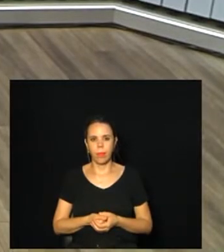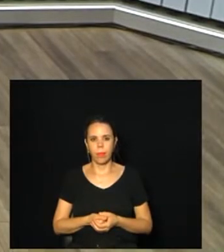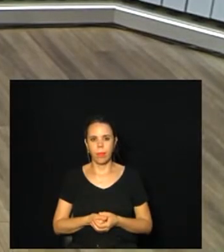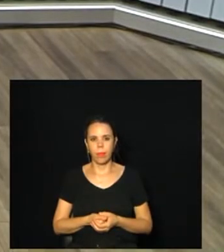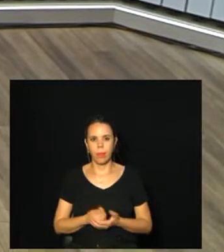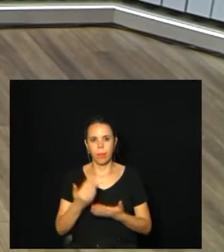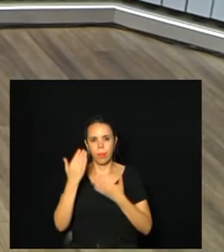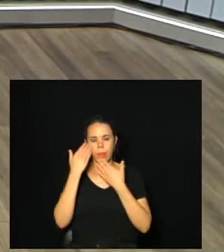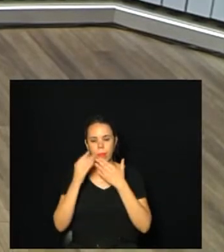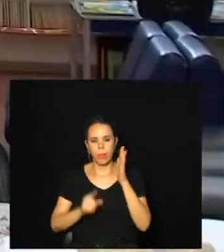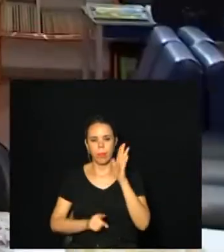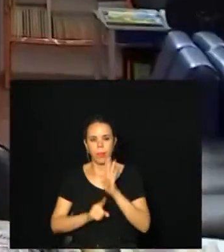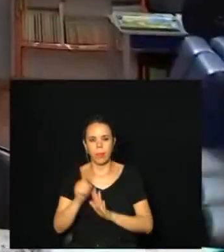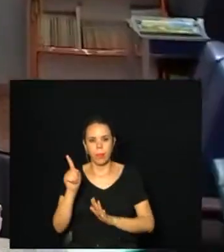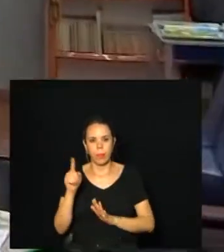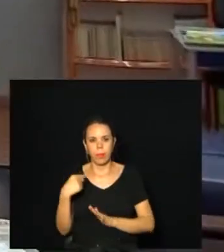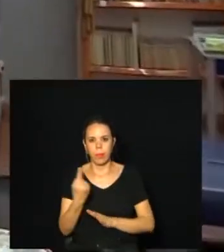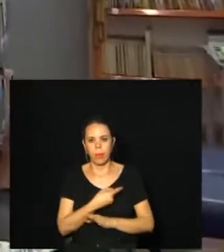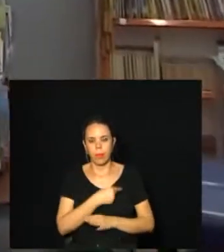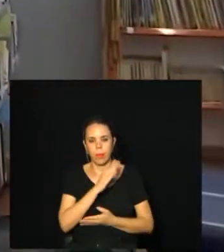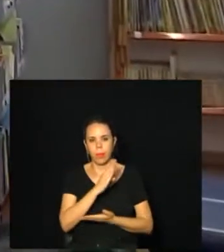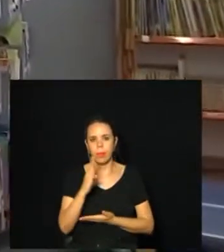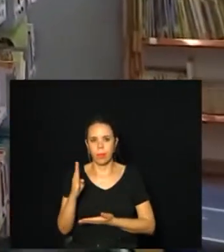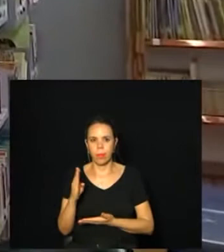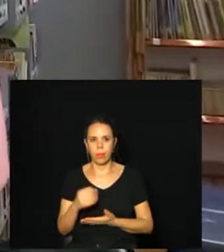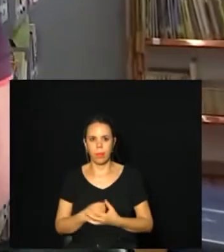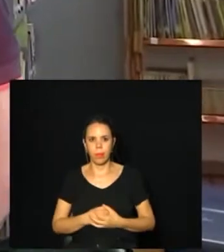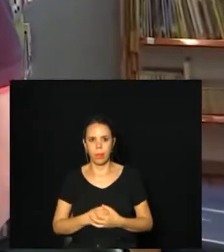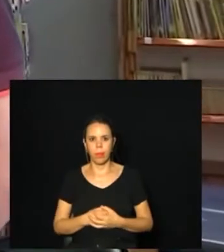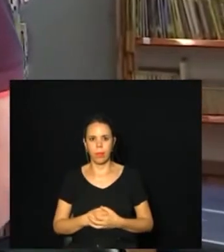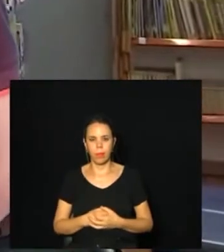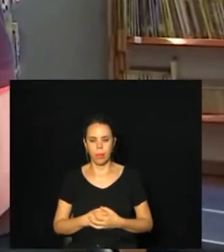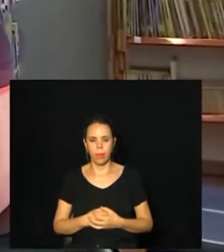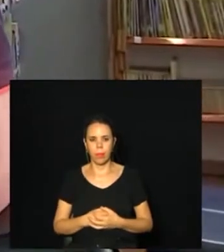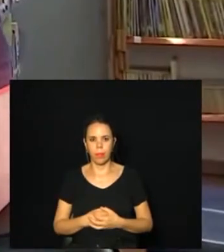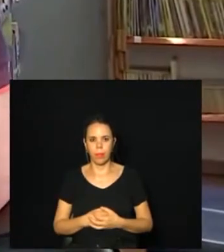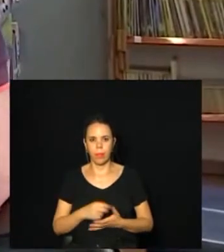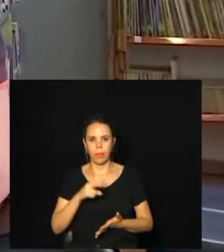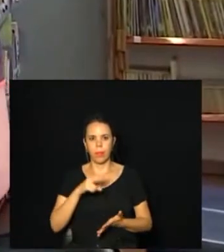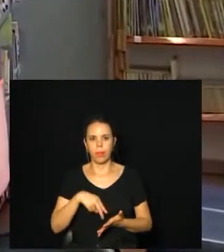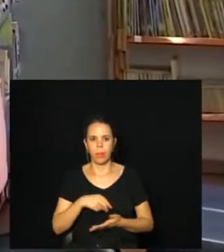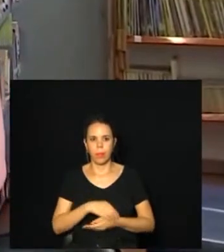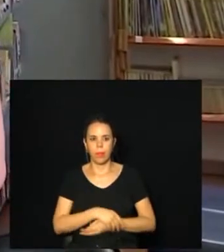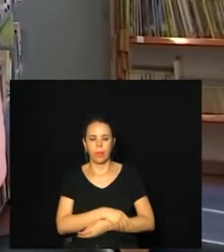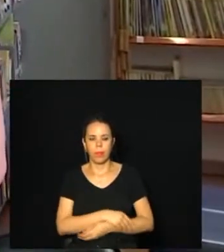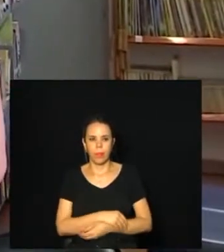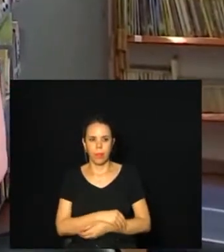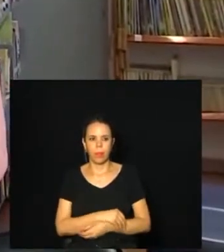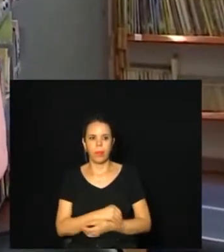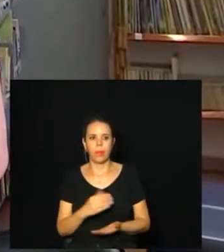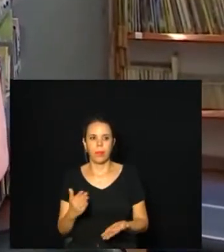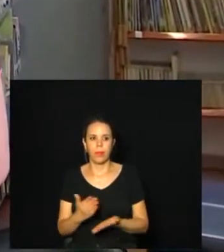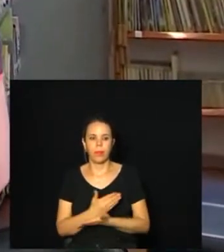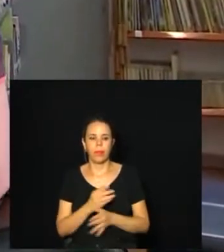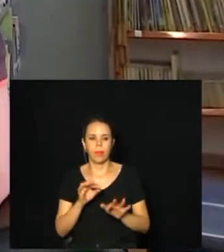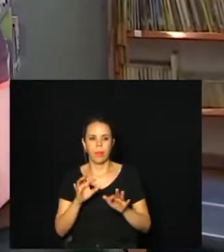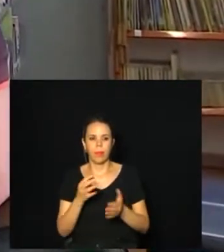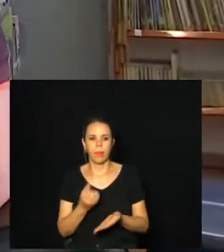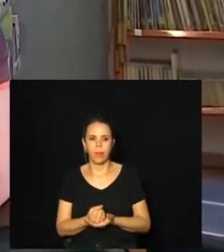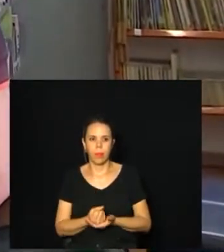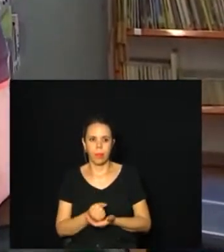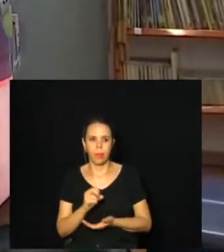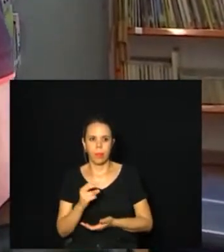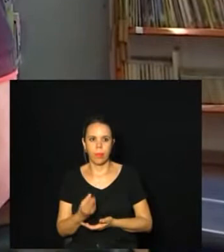Obrigado pela pergunta. Nós da biblioteca prezamos pela leitura, seja no livro digital